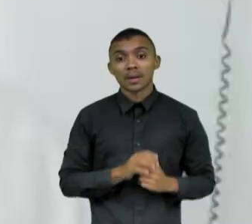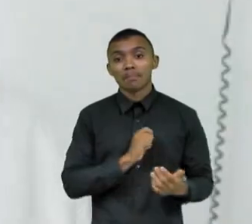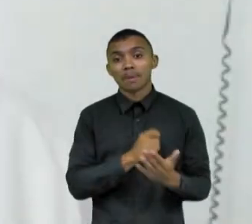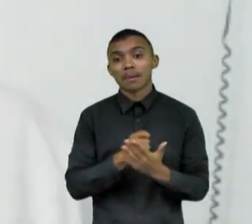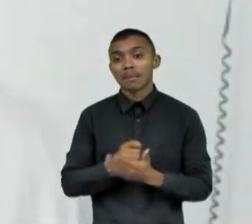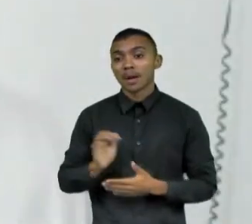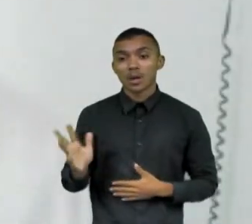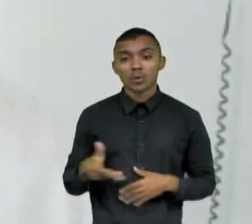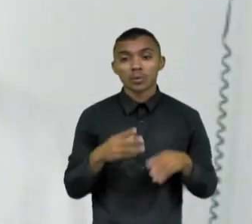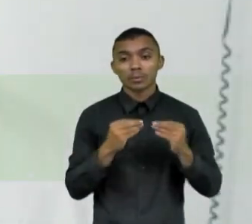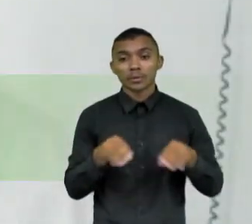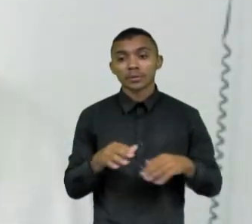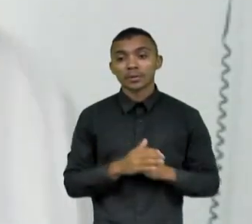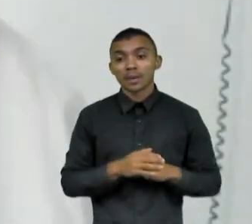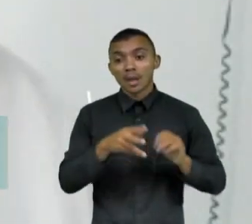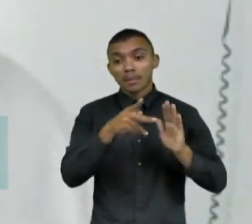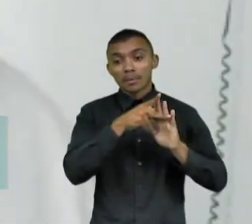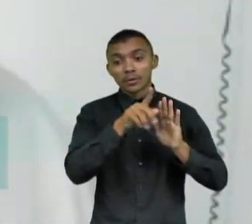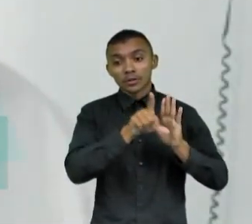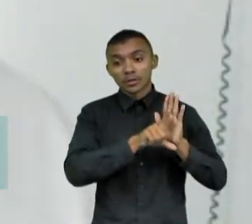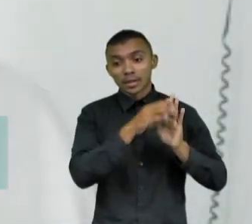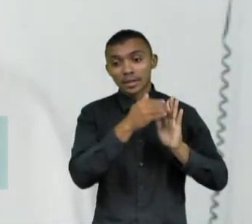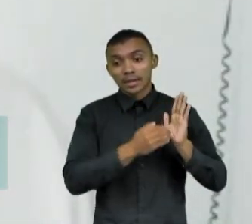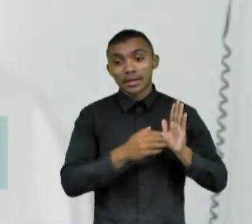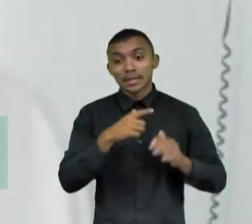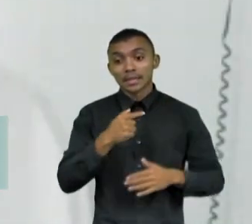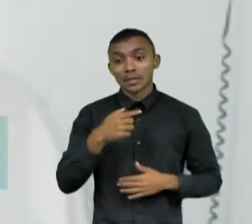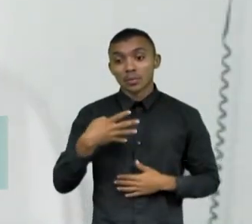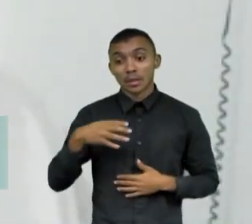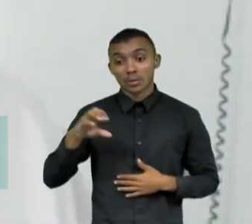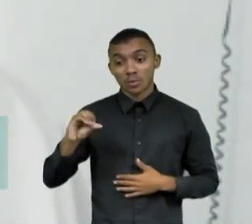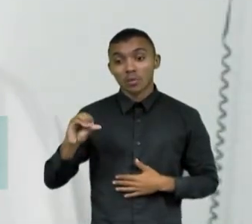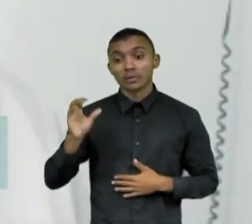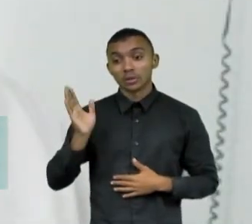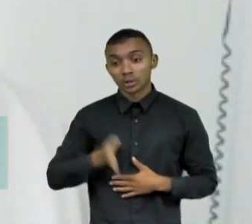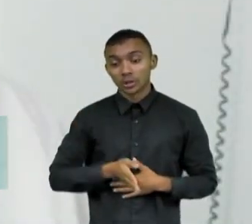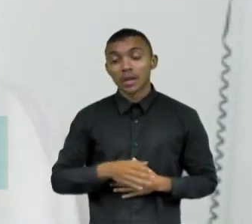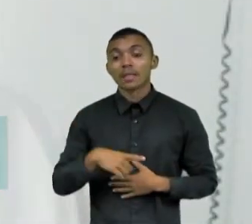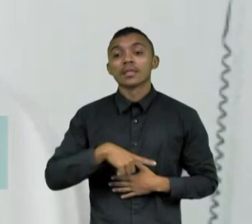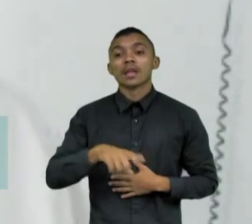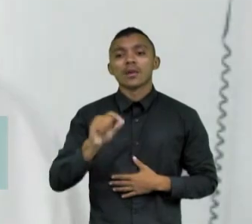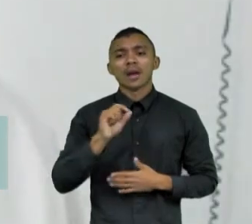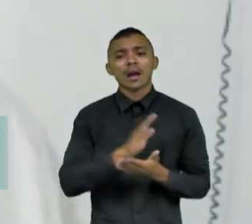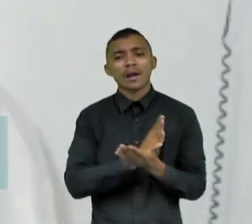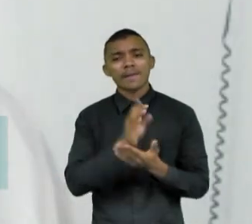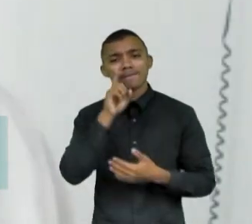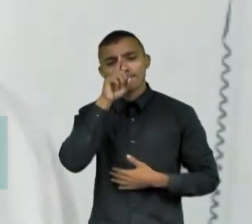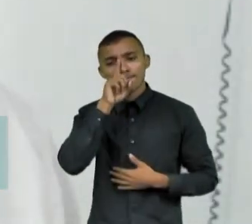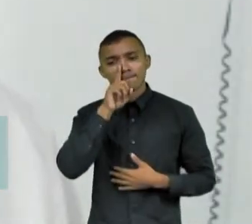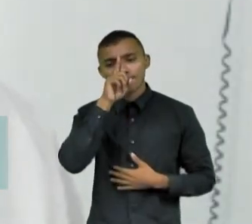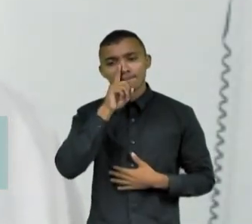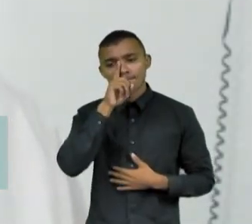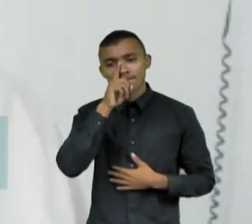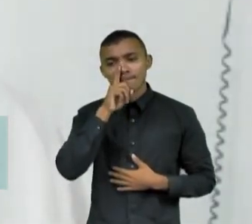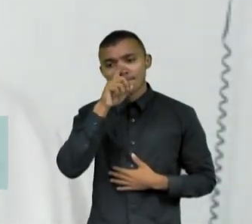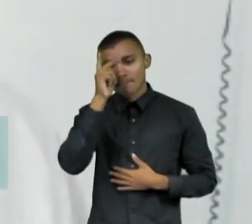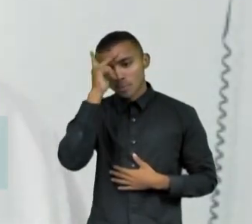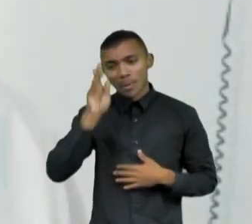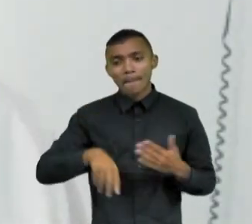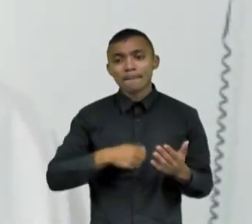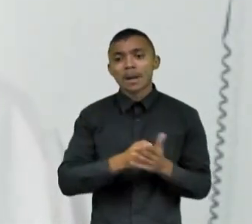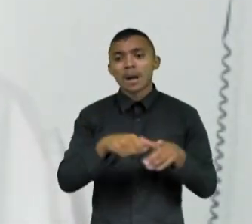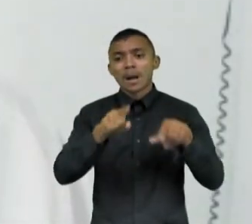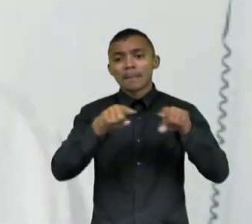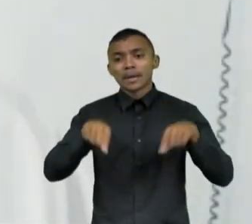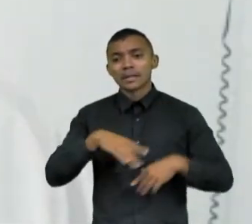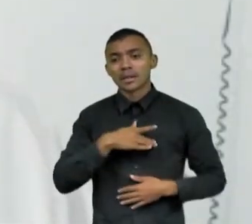segurados. O projeto de lei 7419, que está em tramitação no Congresso Nacional, oferece muitas ameaças aos consumidores de plano de saúde. Uma vez